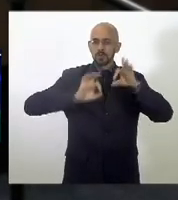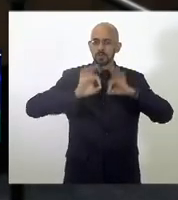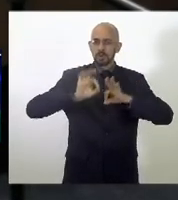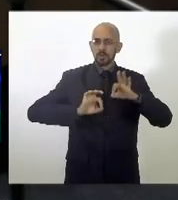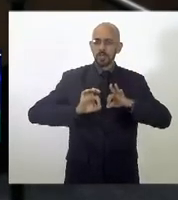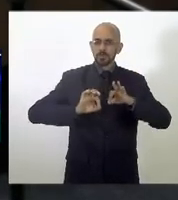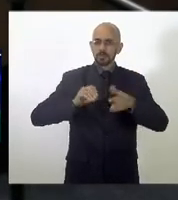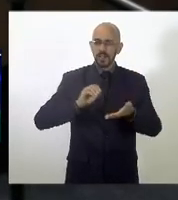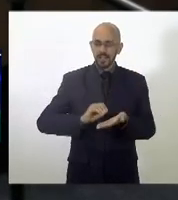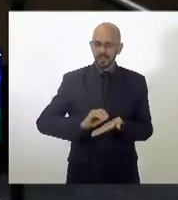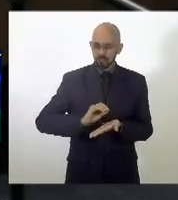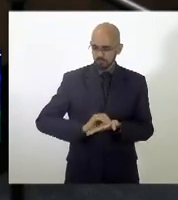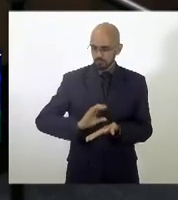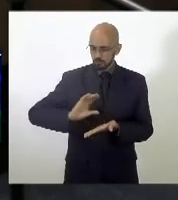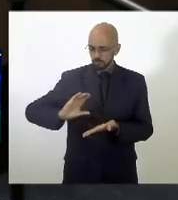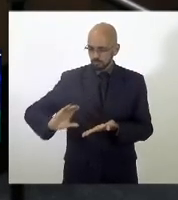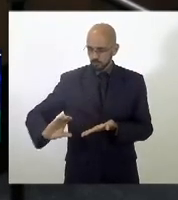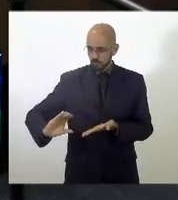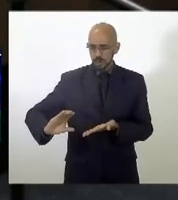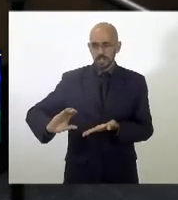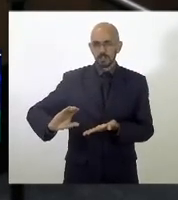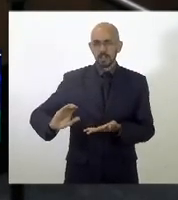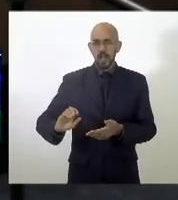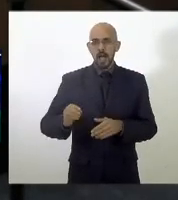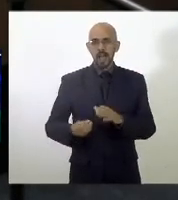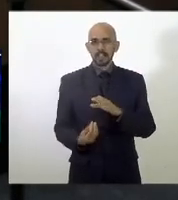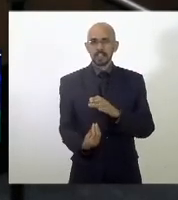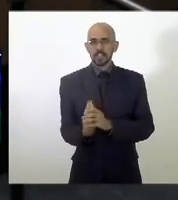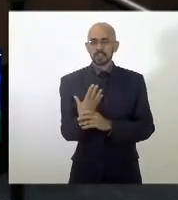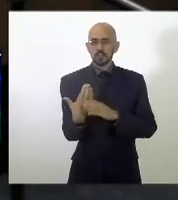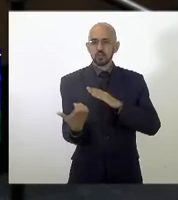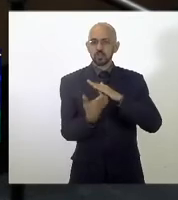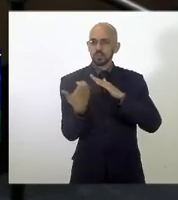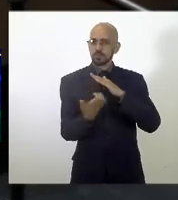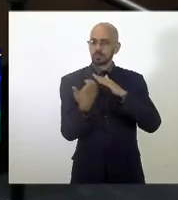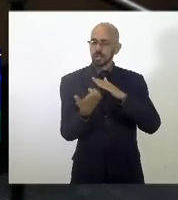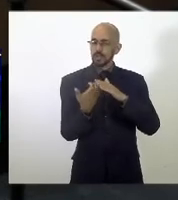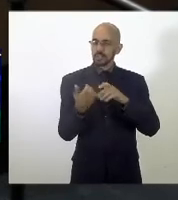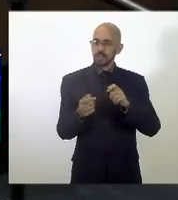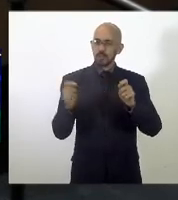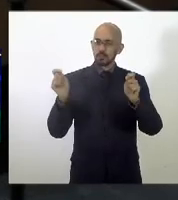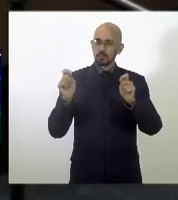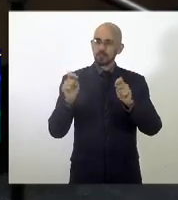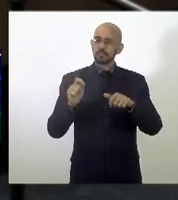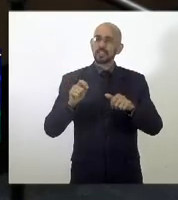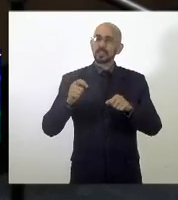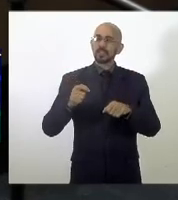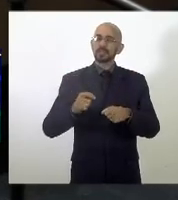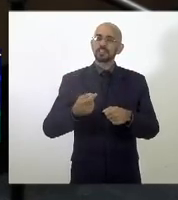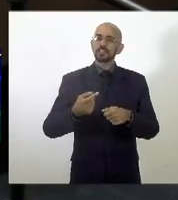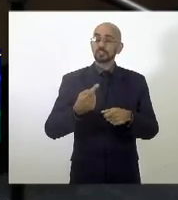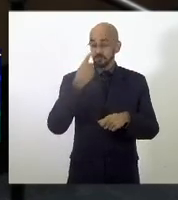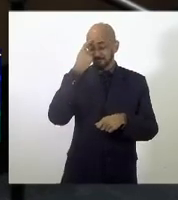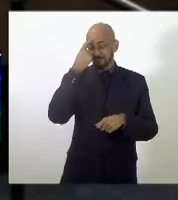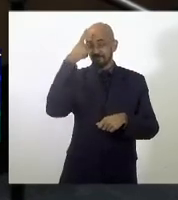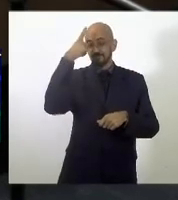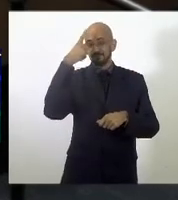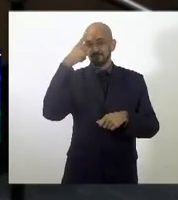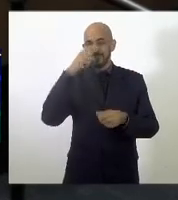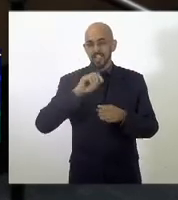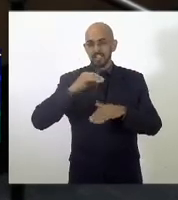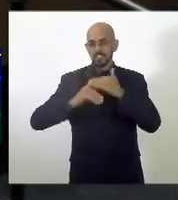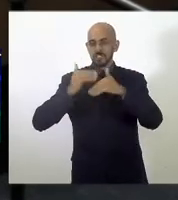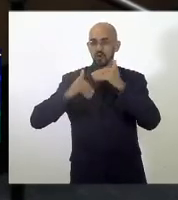de crédito e fomentar, né, a possibilidade de empreendimentos desenvolvidos